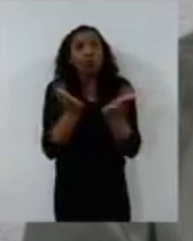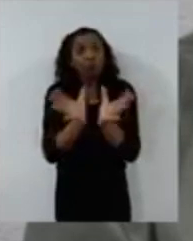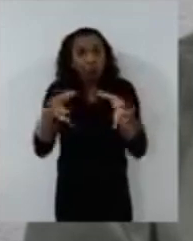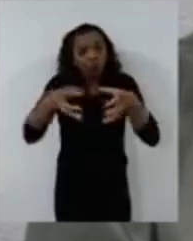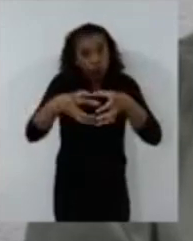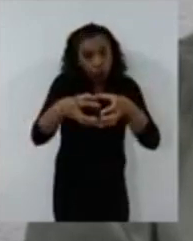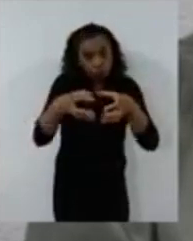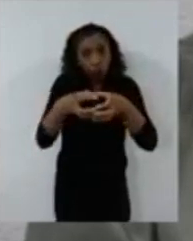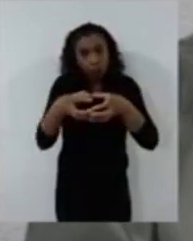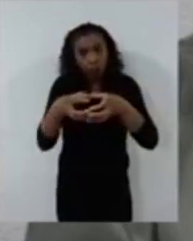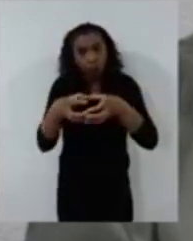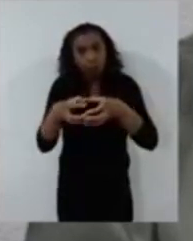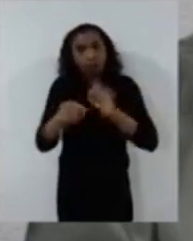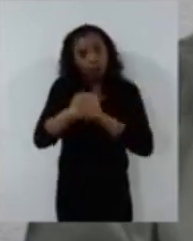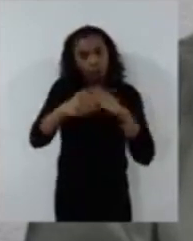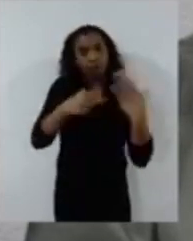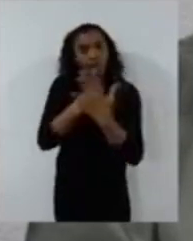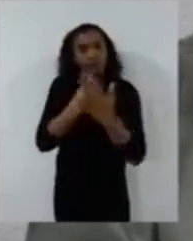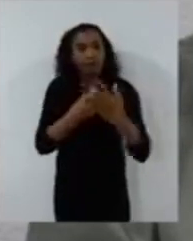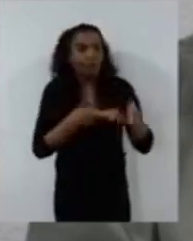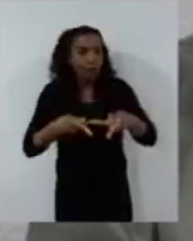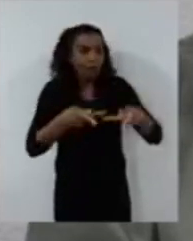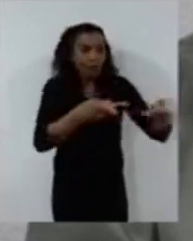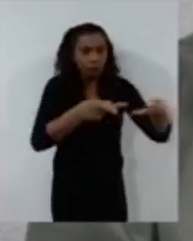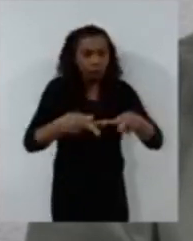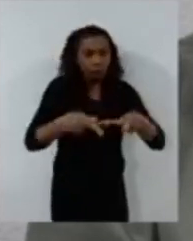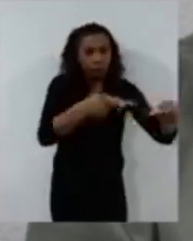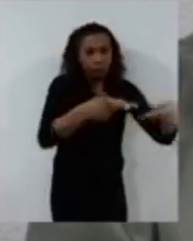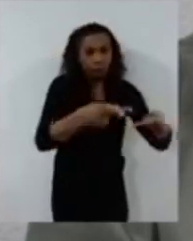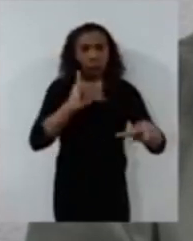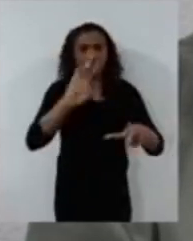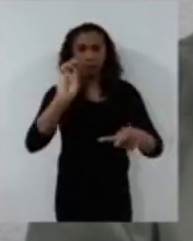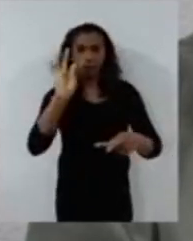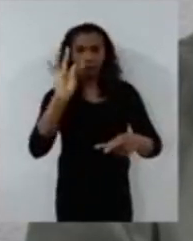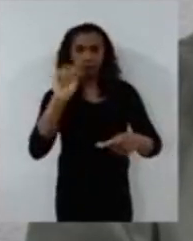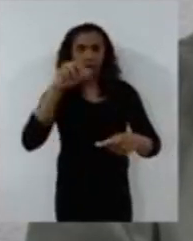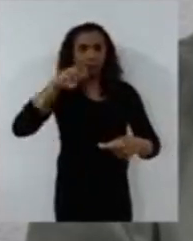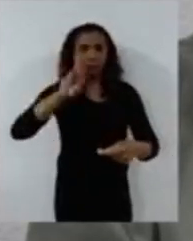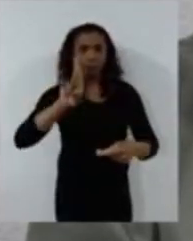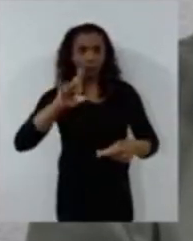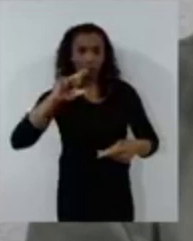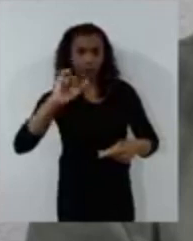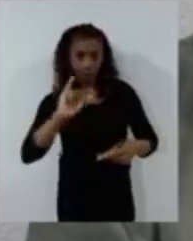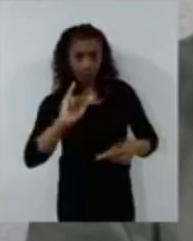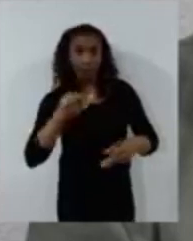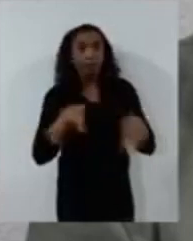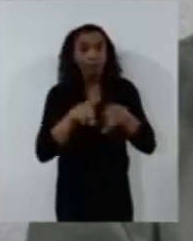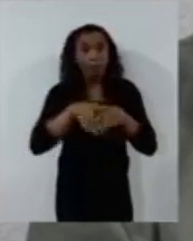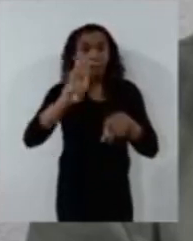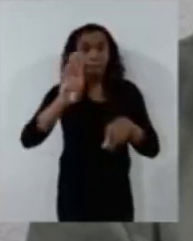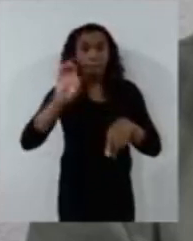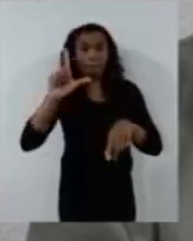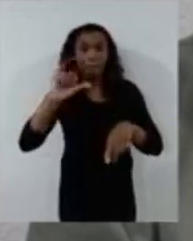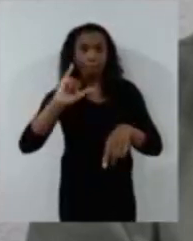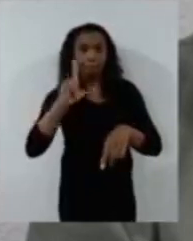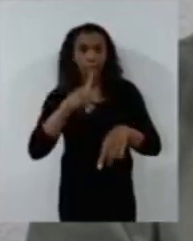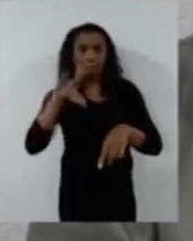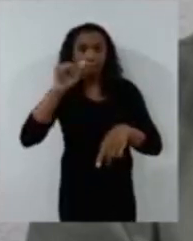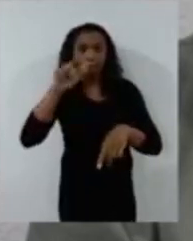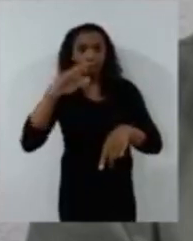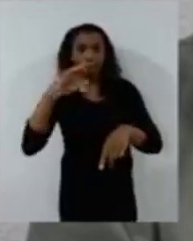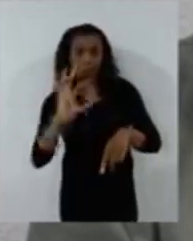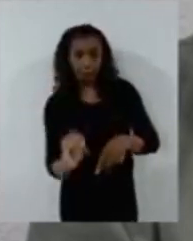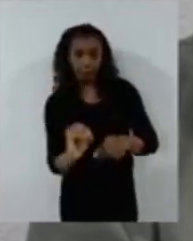e orientando o distrito de Itamuri e o distrito de Belisário. Inicialmente, quero cumprimentar os moradores destes